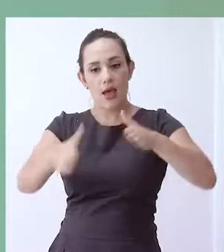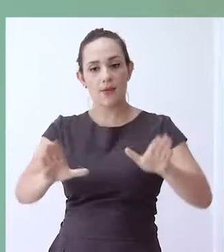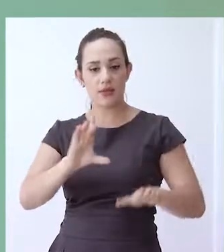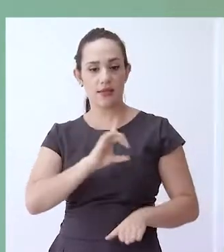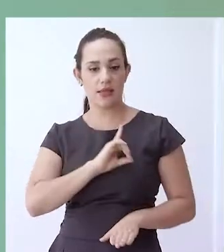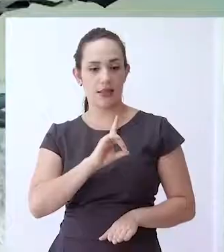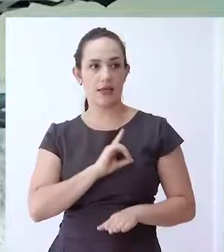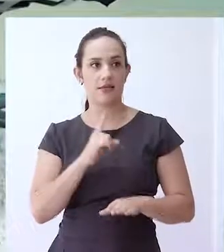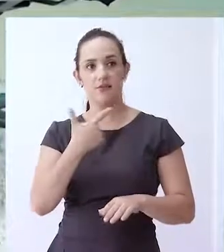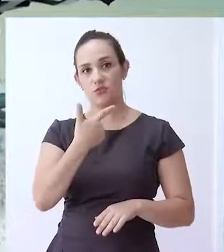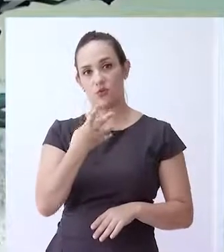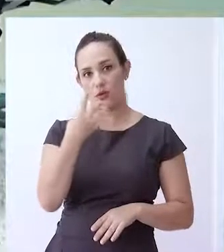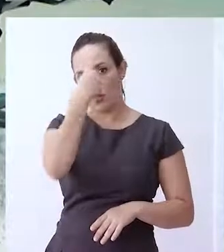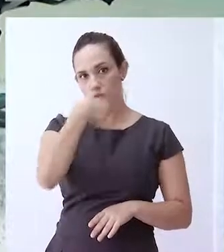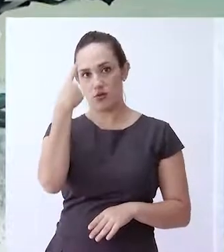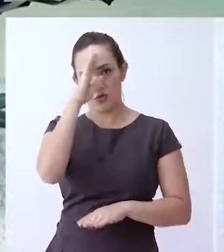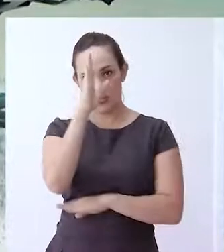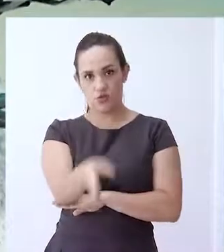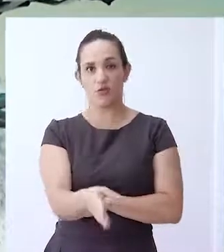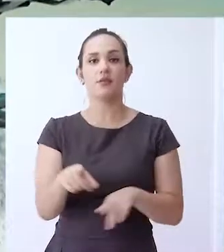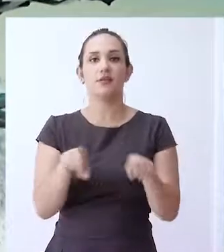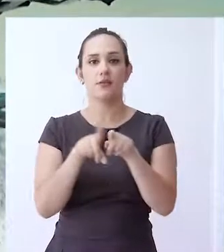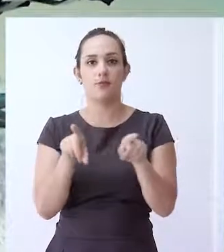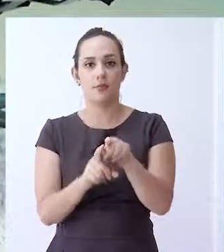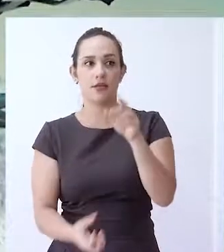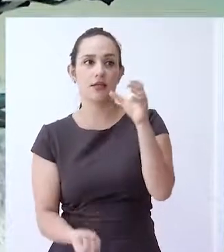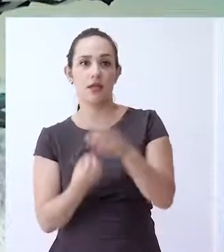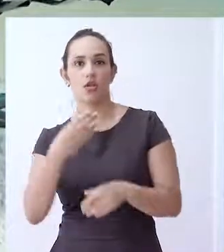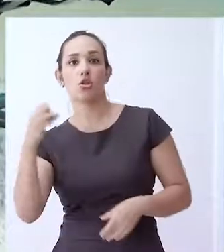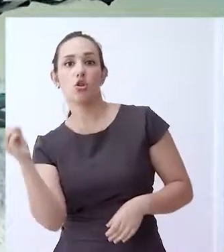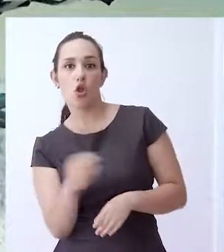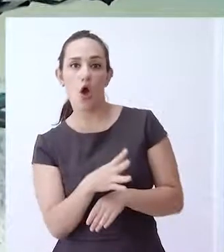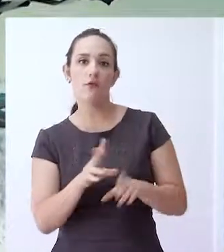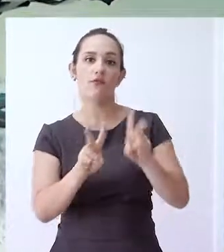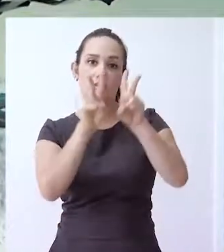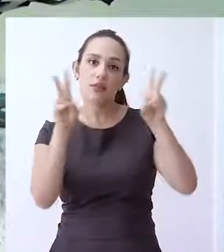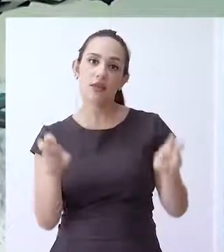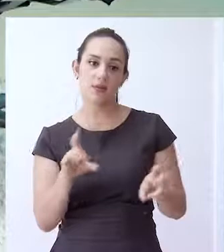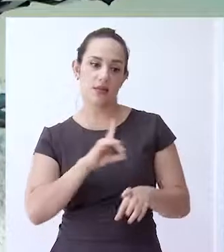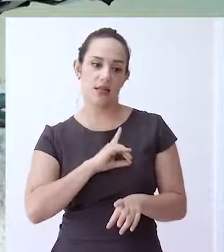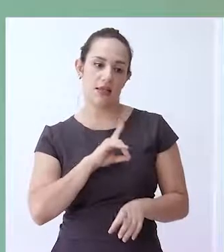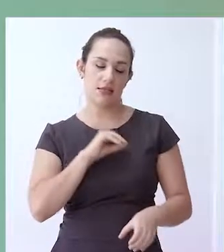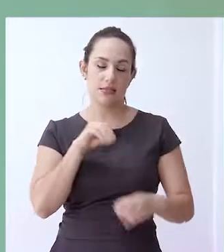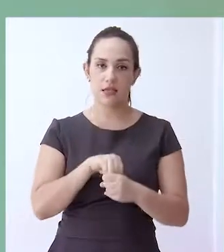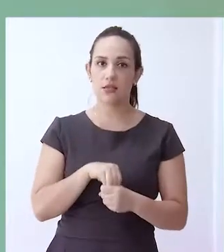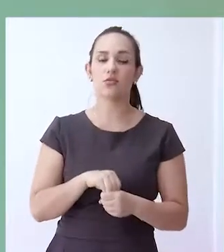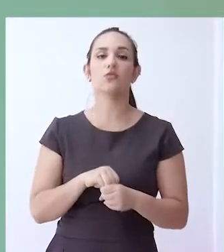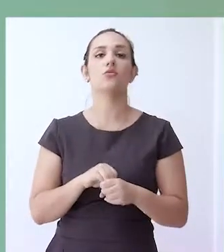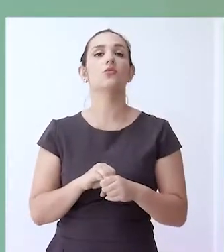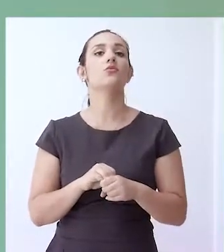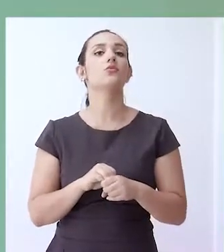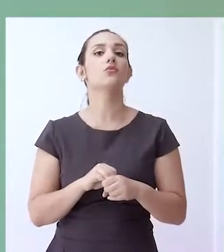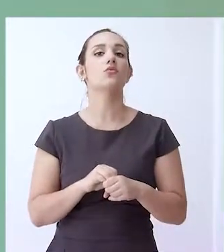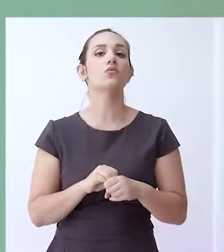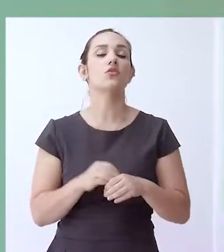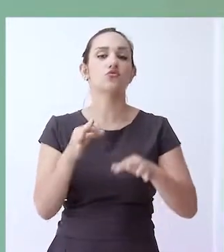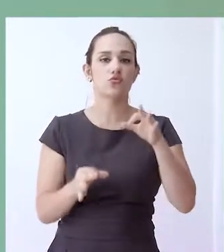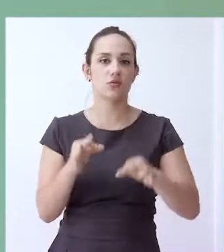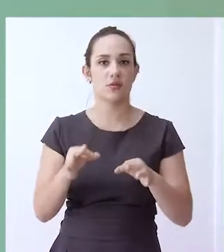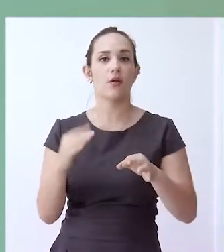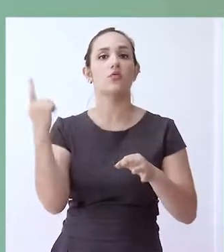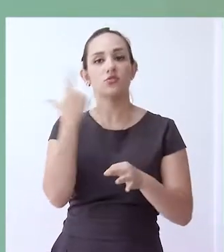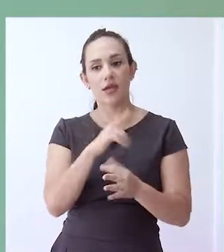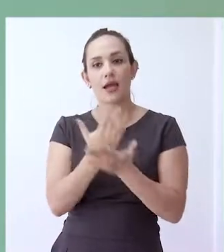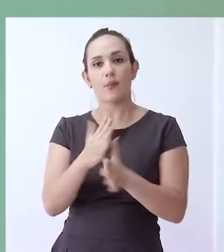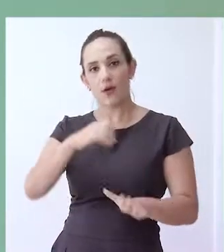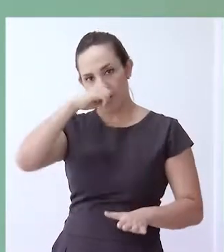24 horas, por criação de novas varas para o enfrentamento da violência doméstica. Foi um período muito bacana dentro da